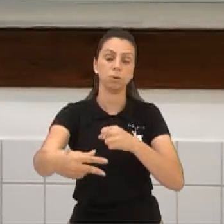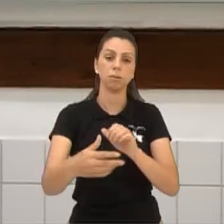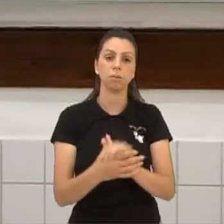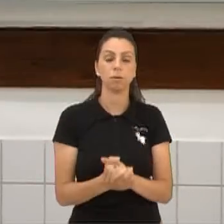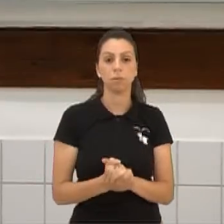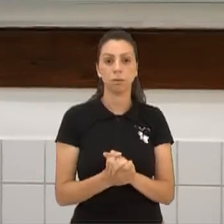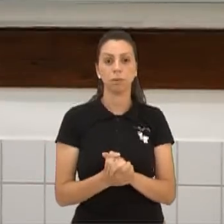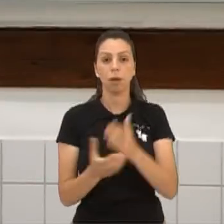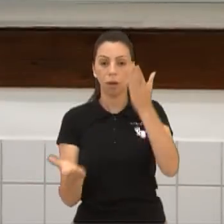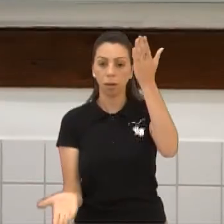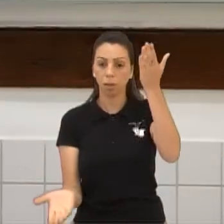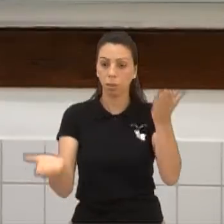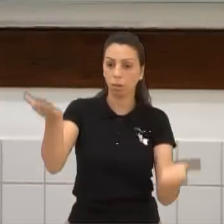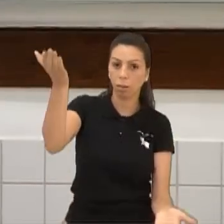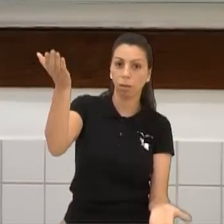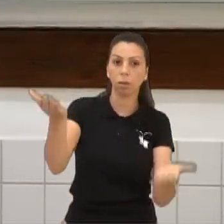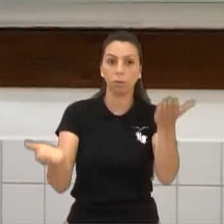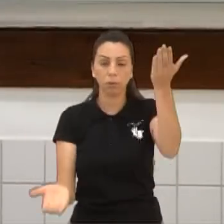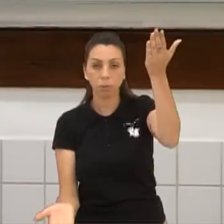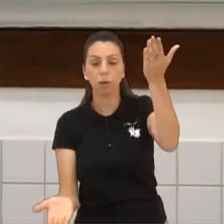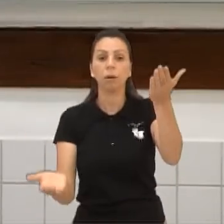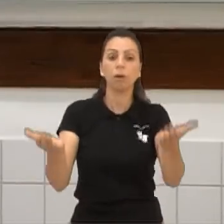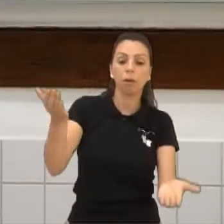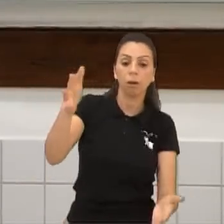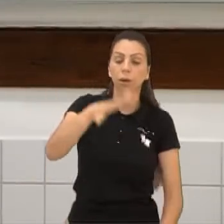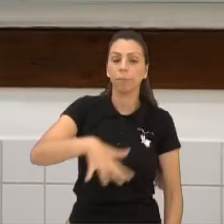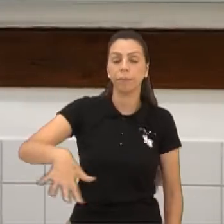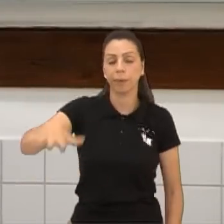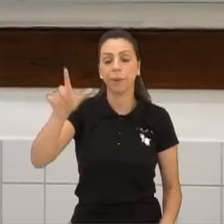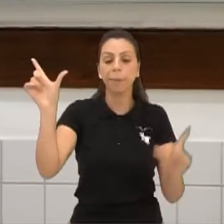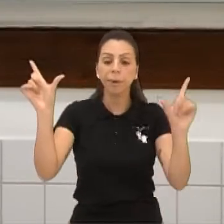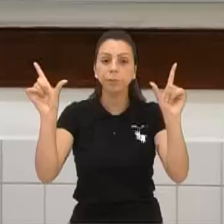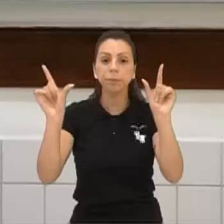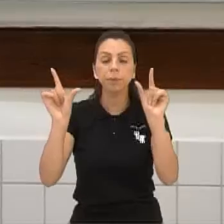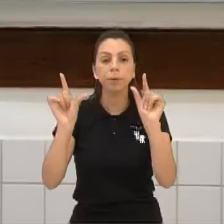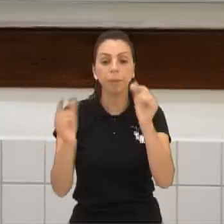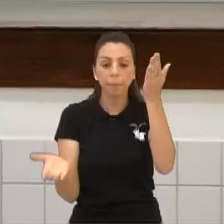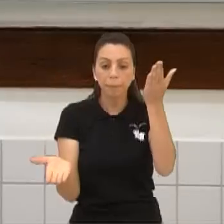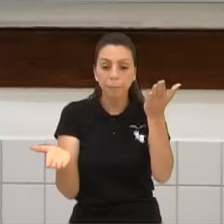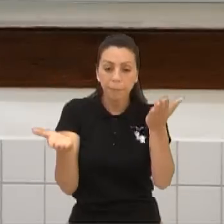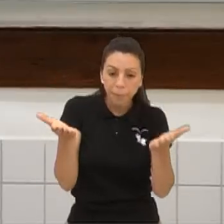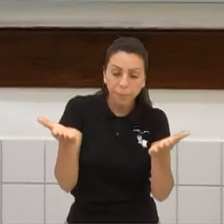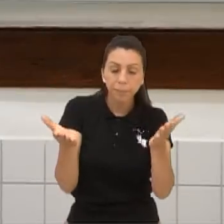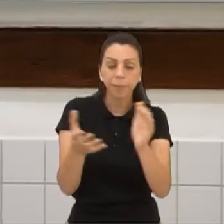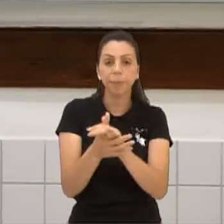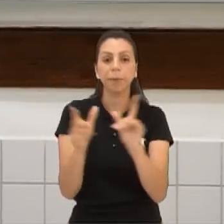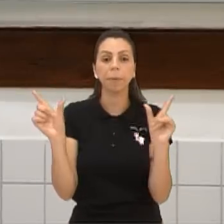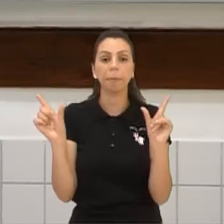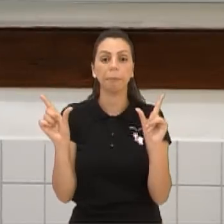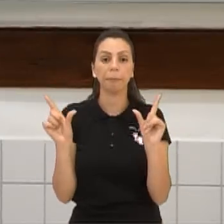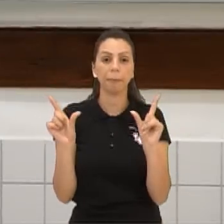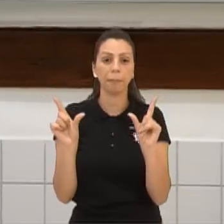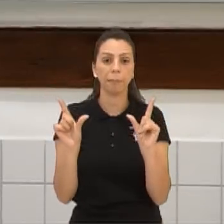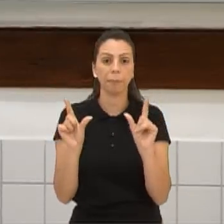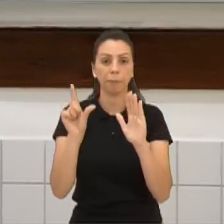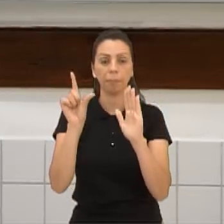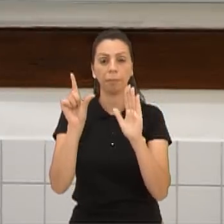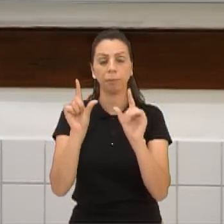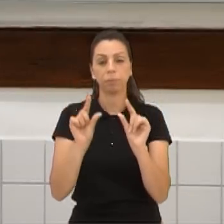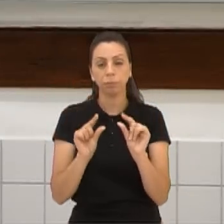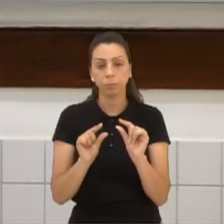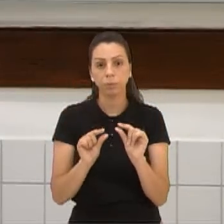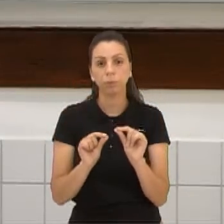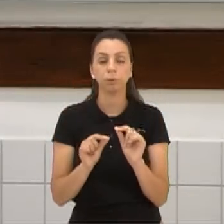esses desequilíbrios ambientais, para amenizar um pouco, para reduzir, né, de